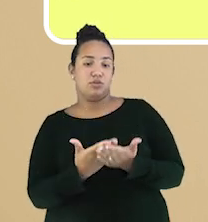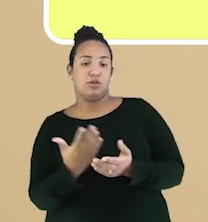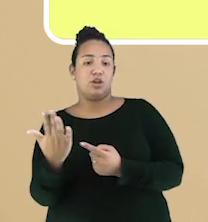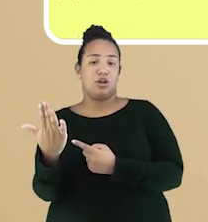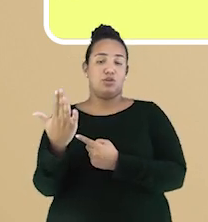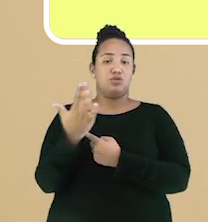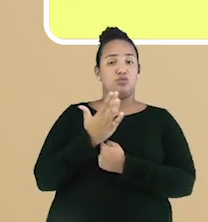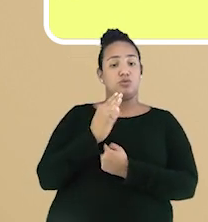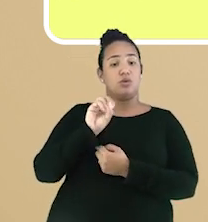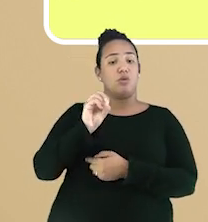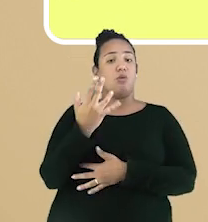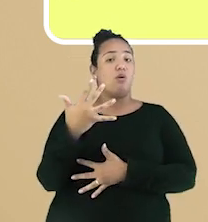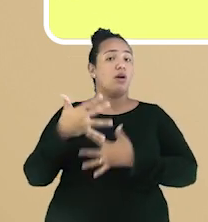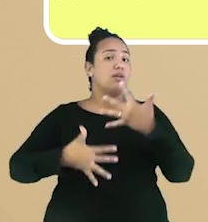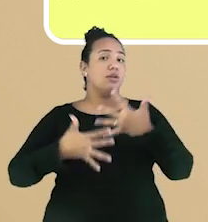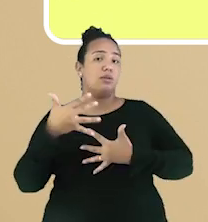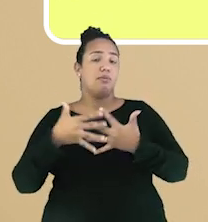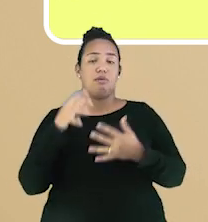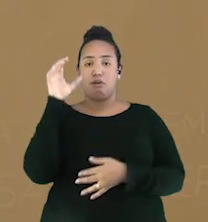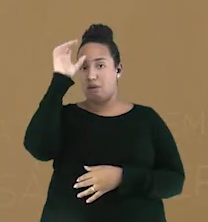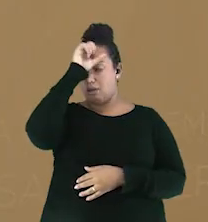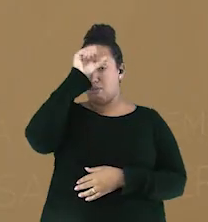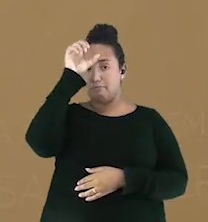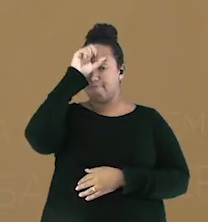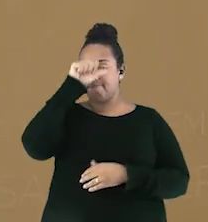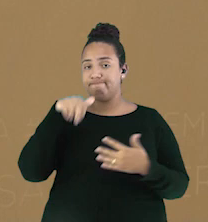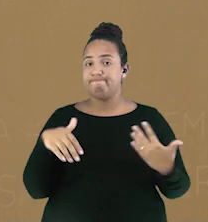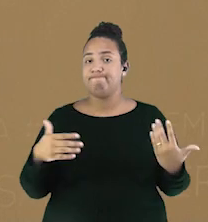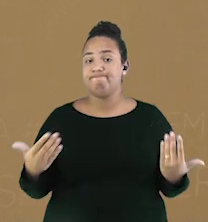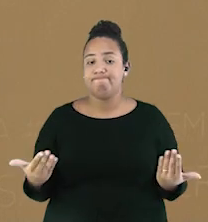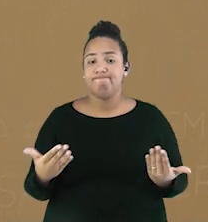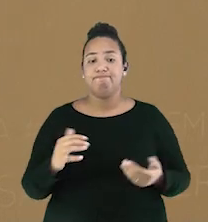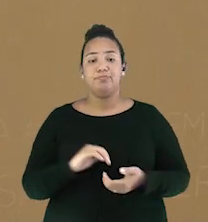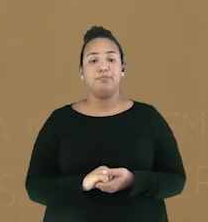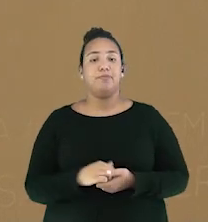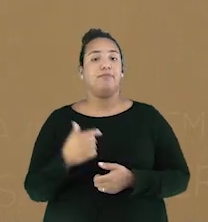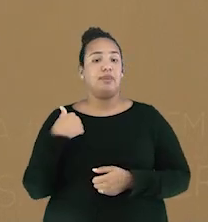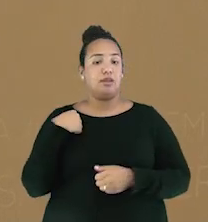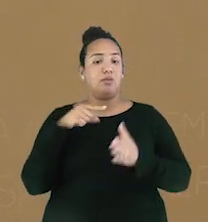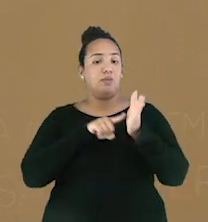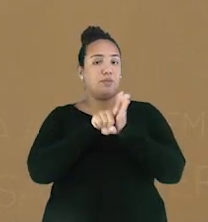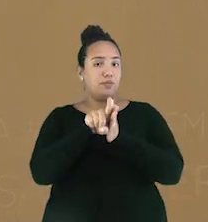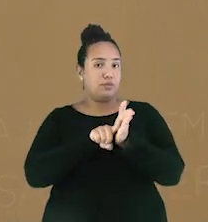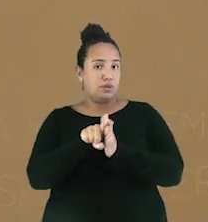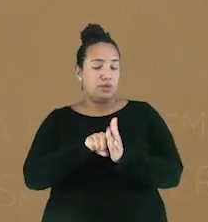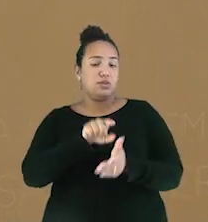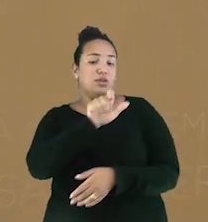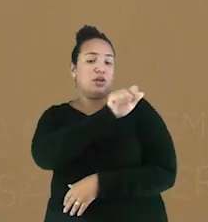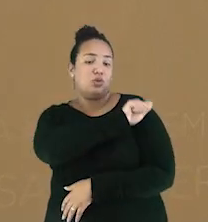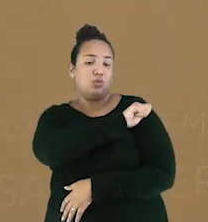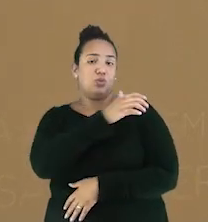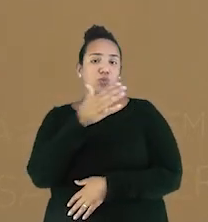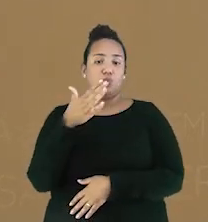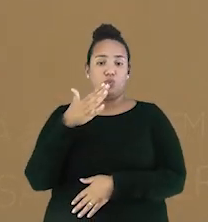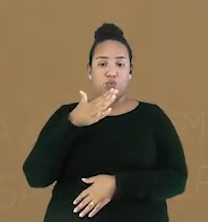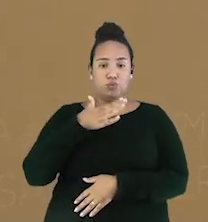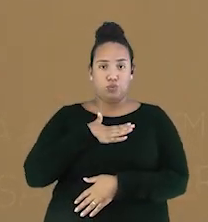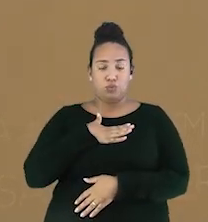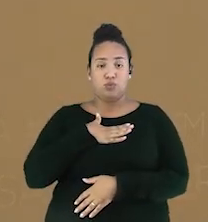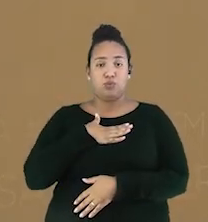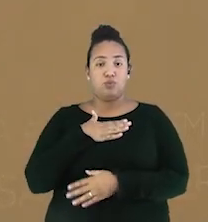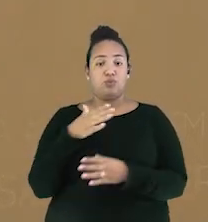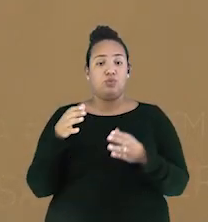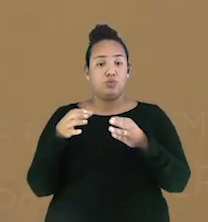aprendizagem? E aí, o que é que você acha? Eu fiz uma pesquisa com os meus alunos do turno